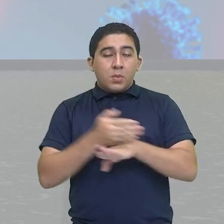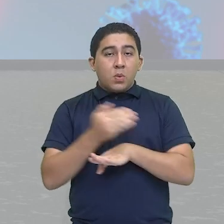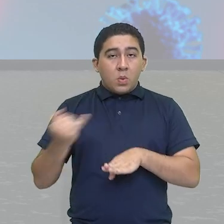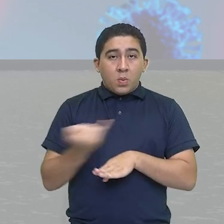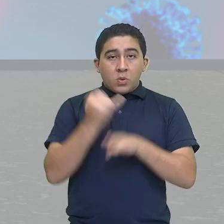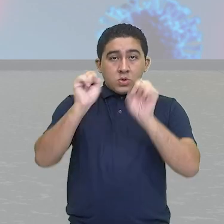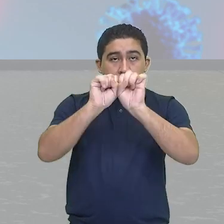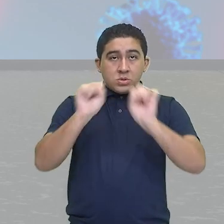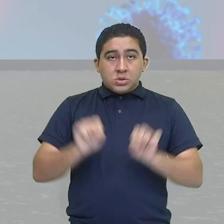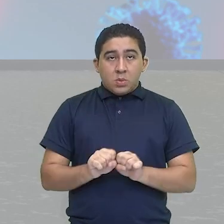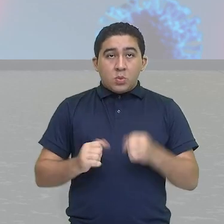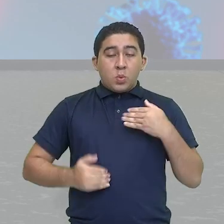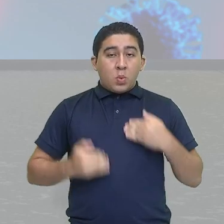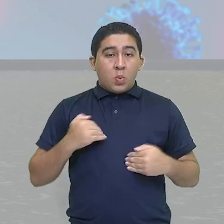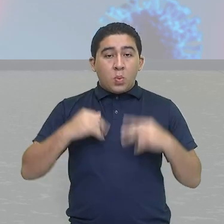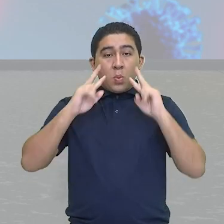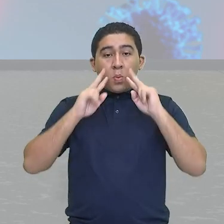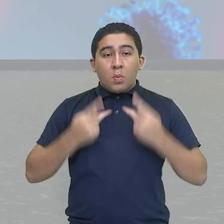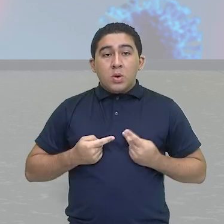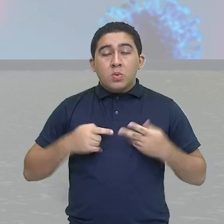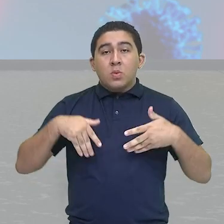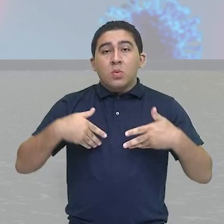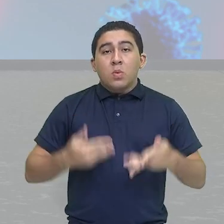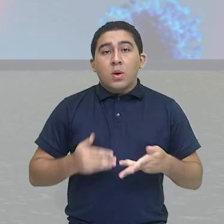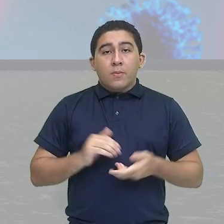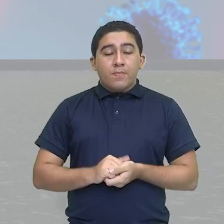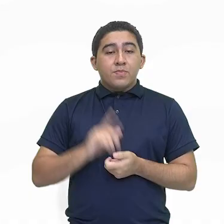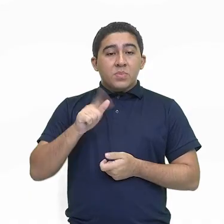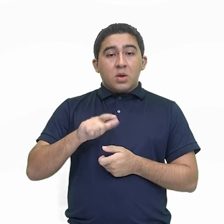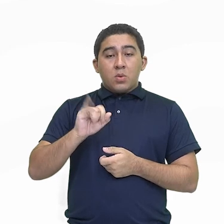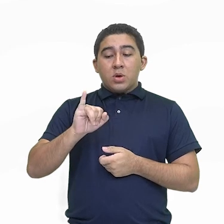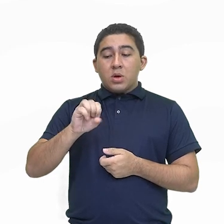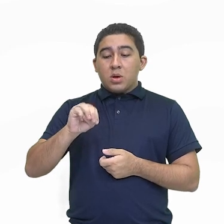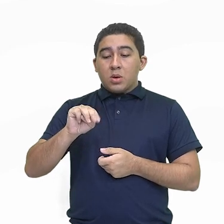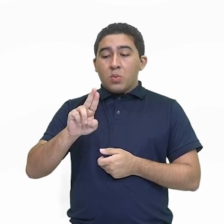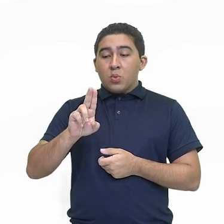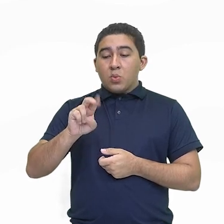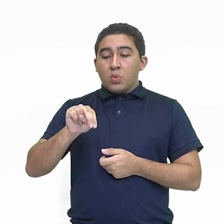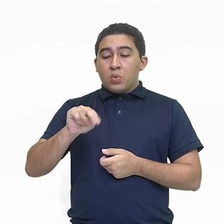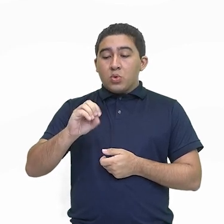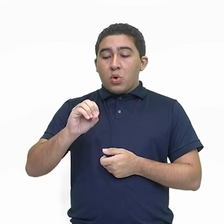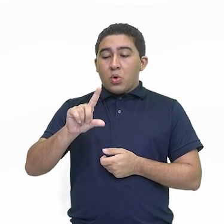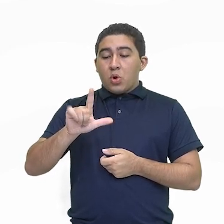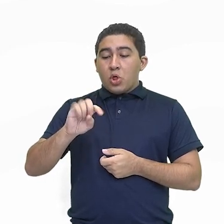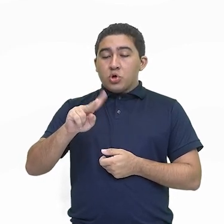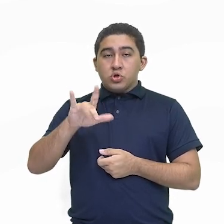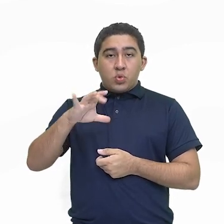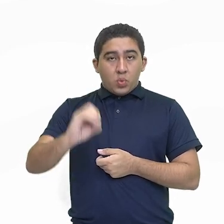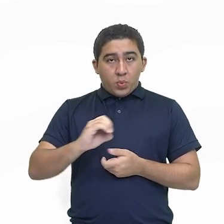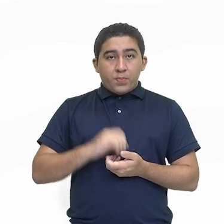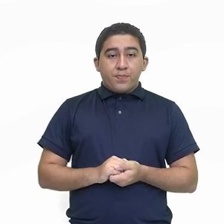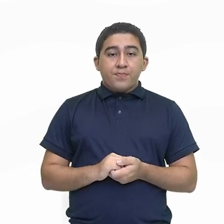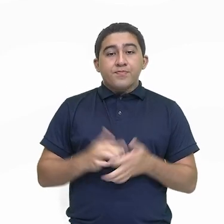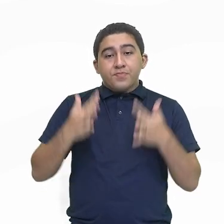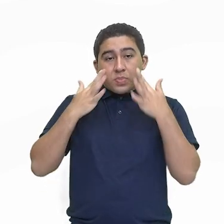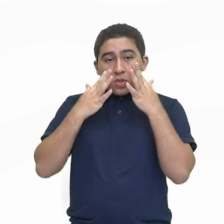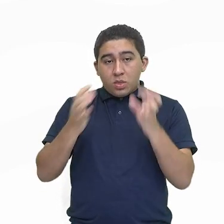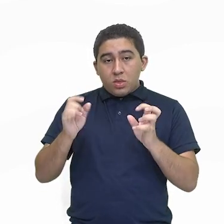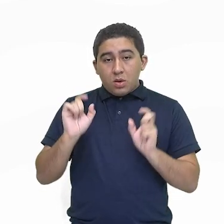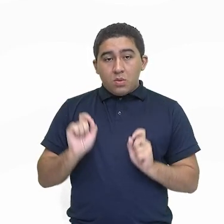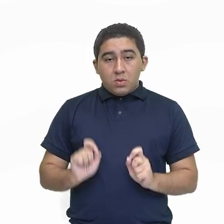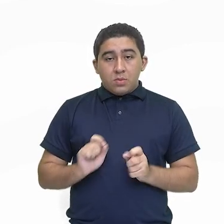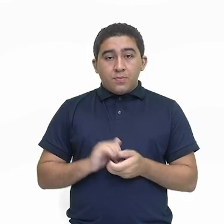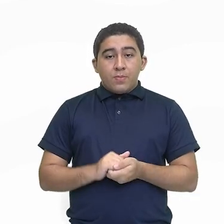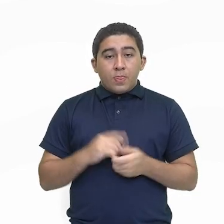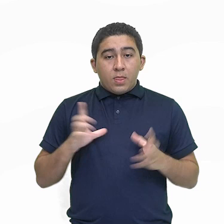importante sistema do corpo humano, que é o sistema imunológico. Veja que o sistema imunológico ele é formado pelo